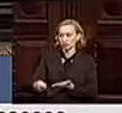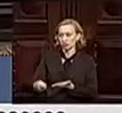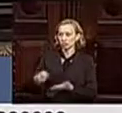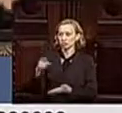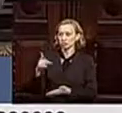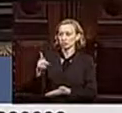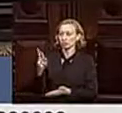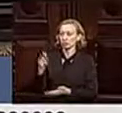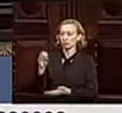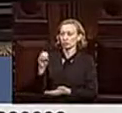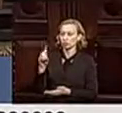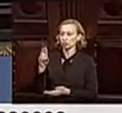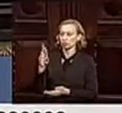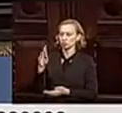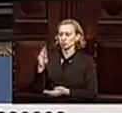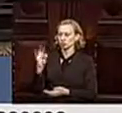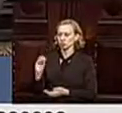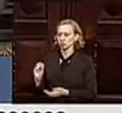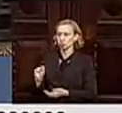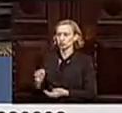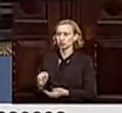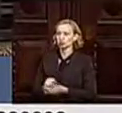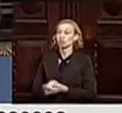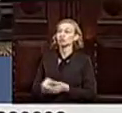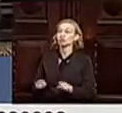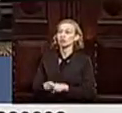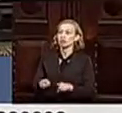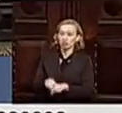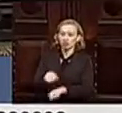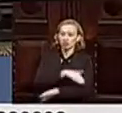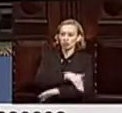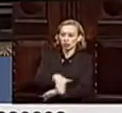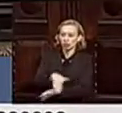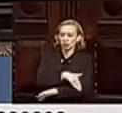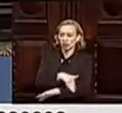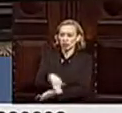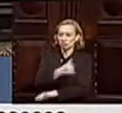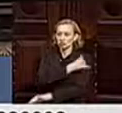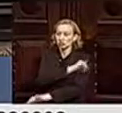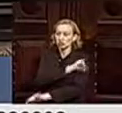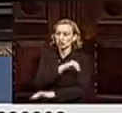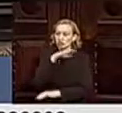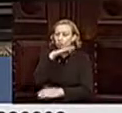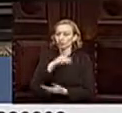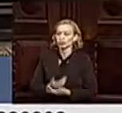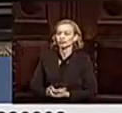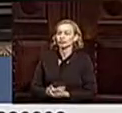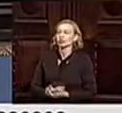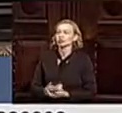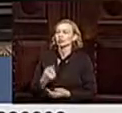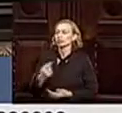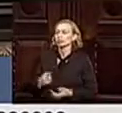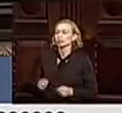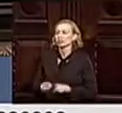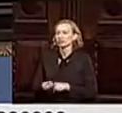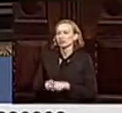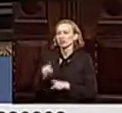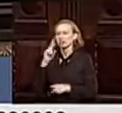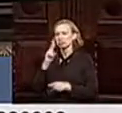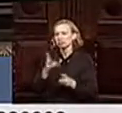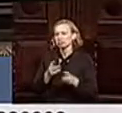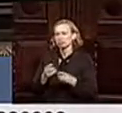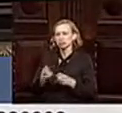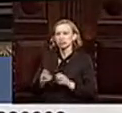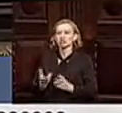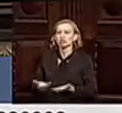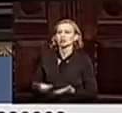estado precaríssimo de boa parte das estradas vicinais no Rio de Janeiro. Nós oferecemos várias emendas.